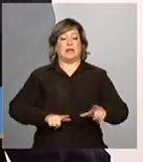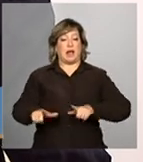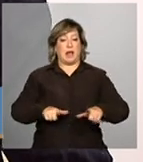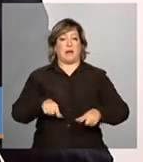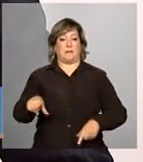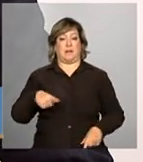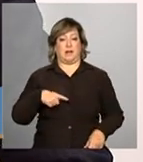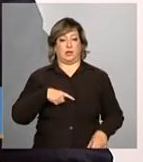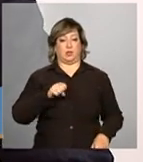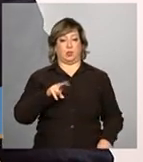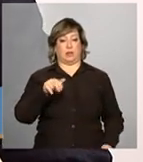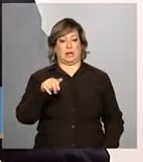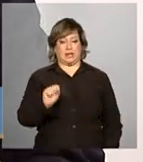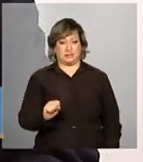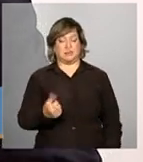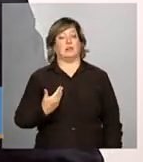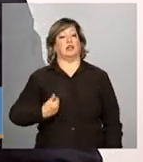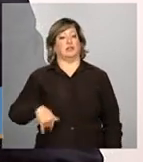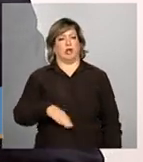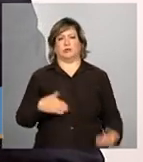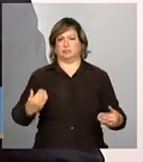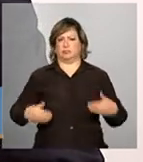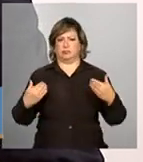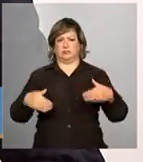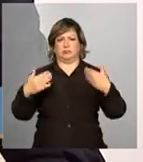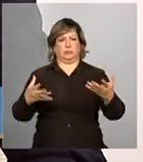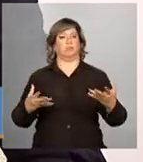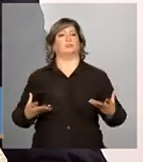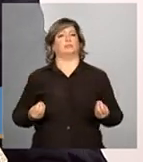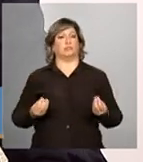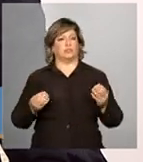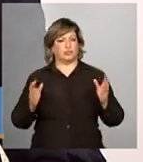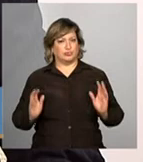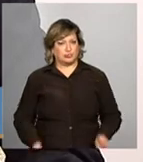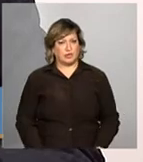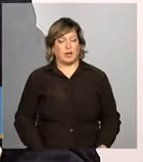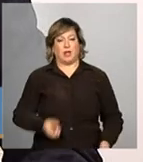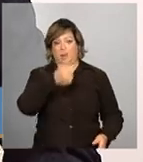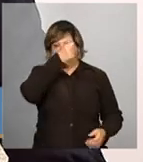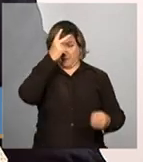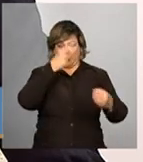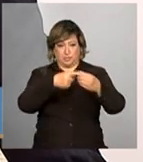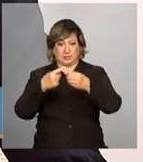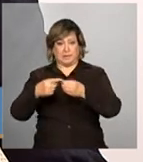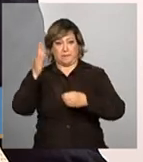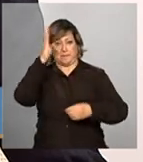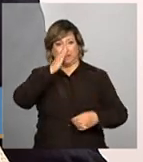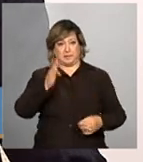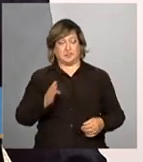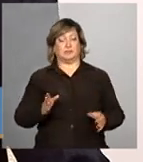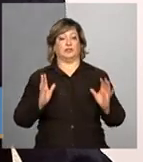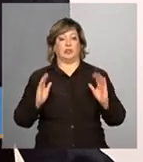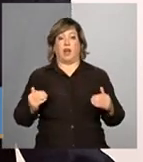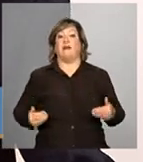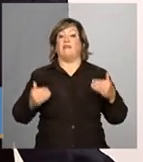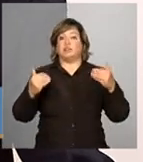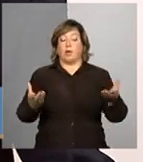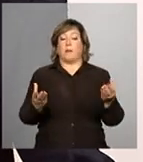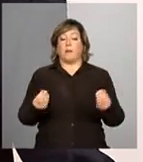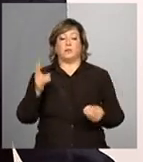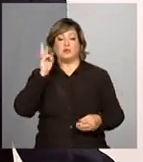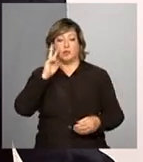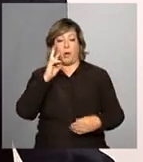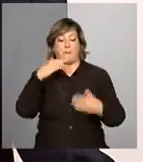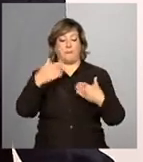nós avançamos muito os índices mostram isso os municípios brasileiros já passou muito no que diz respeito à concurso público mas nós